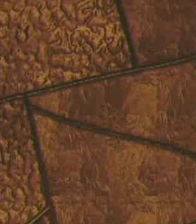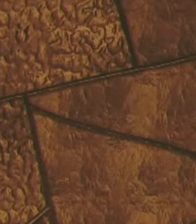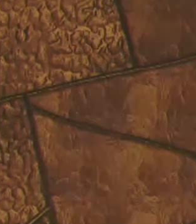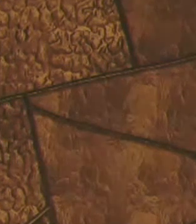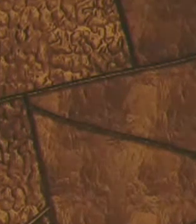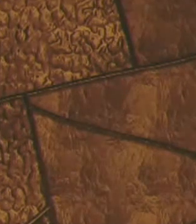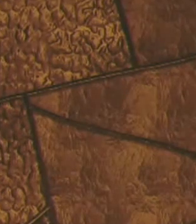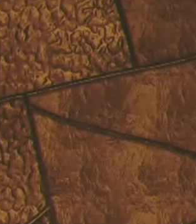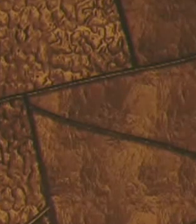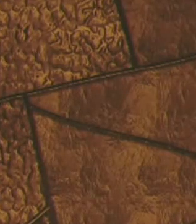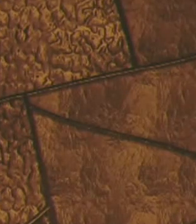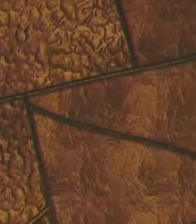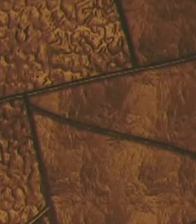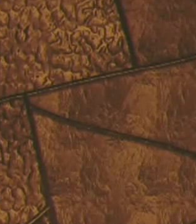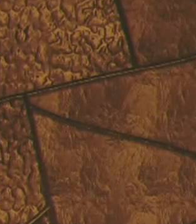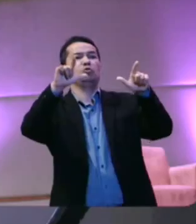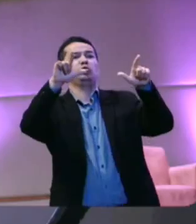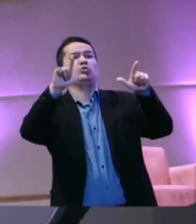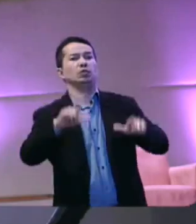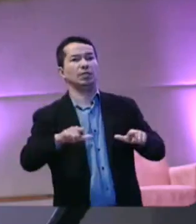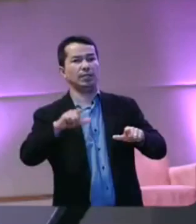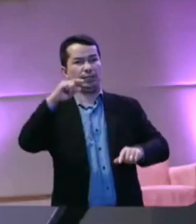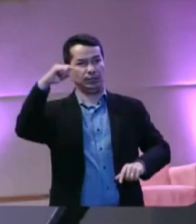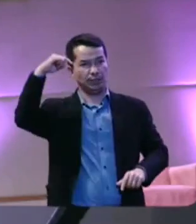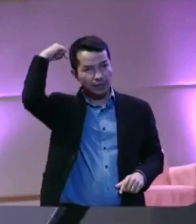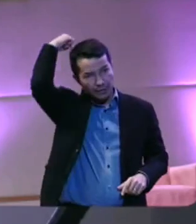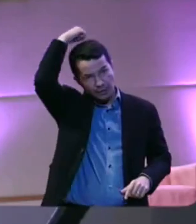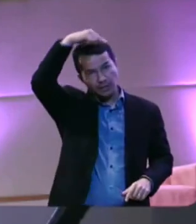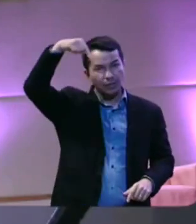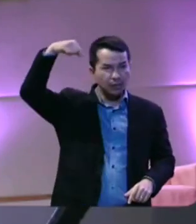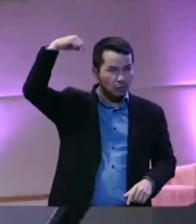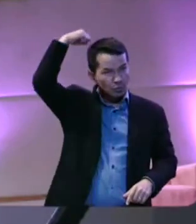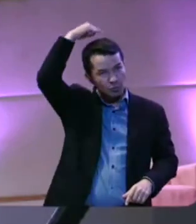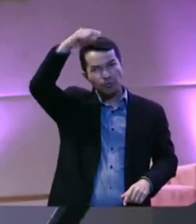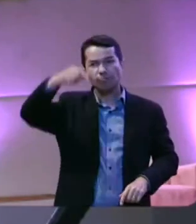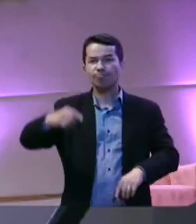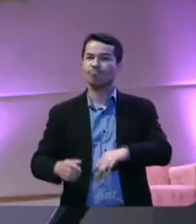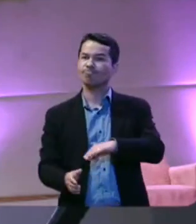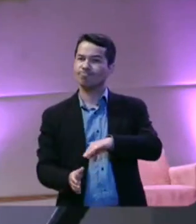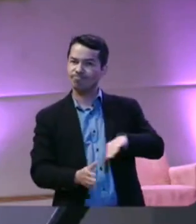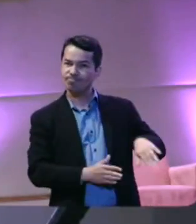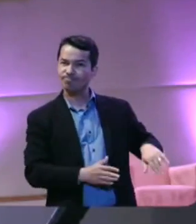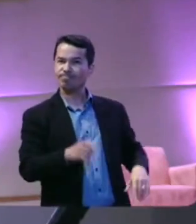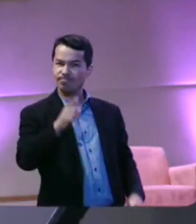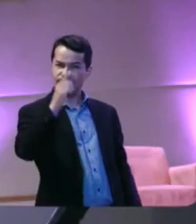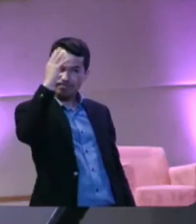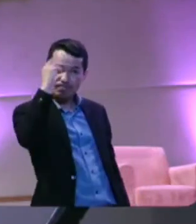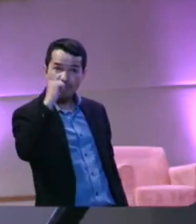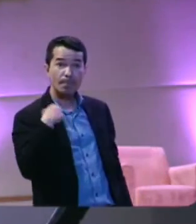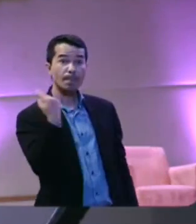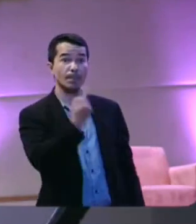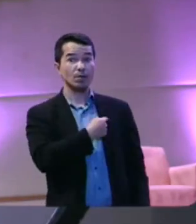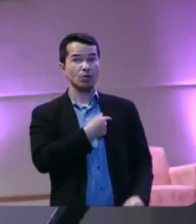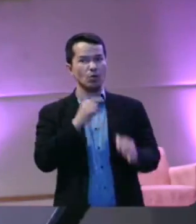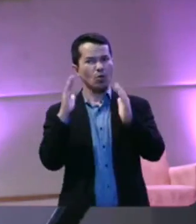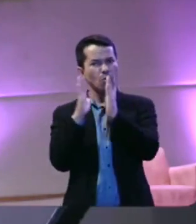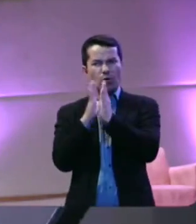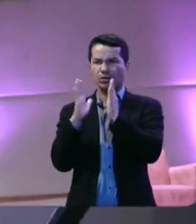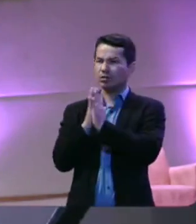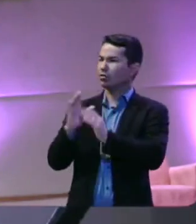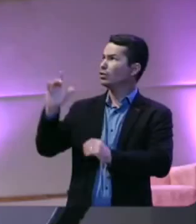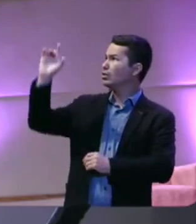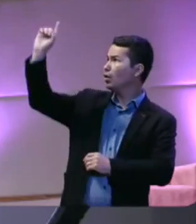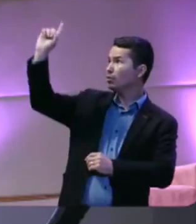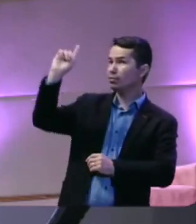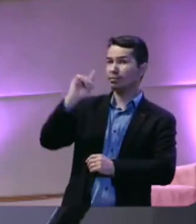feitas neste lugar. Quando a visitação de Deus é sentida por nós, nós temos um sentimento